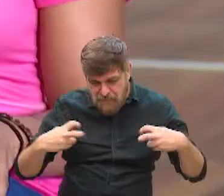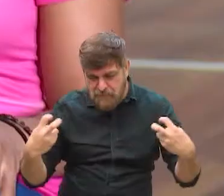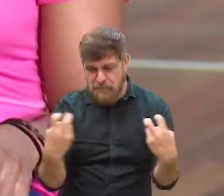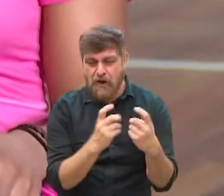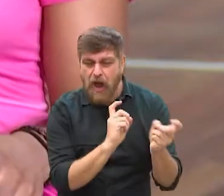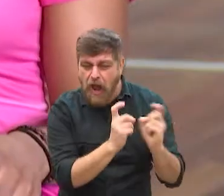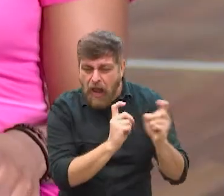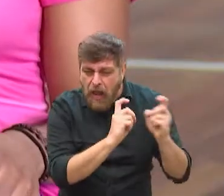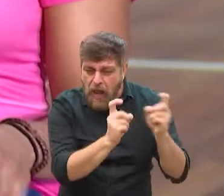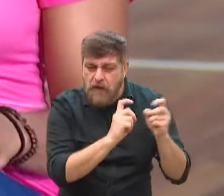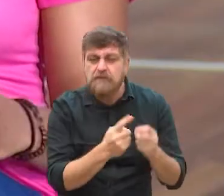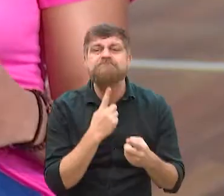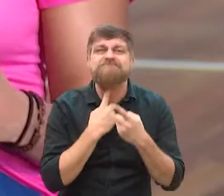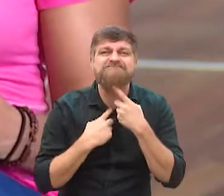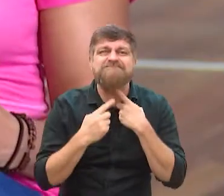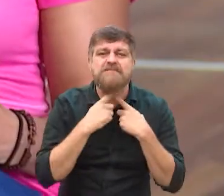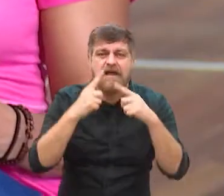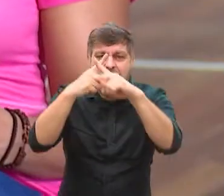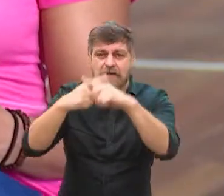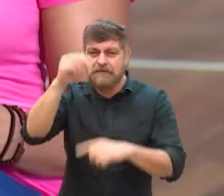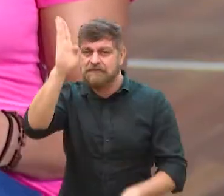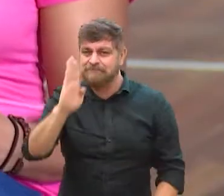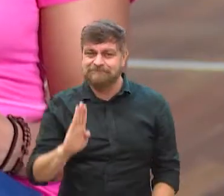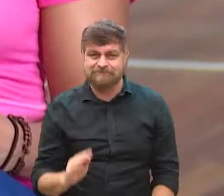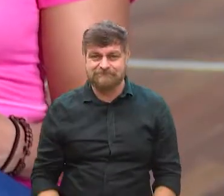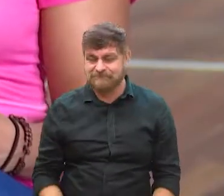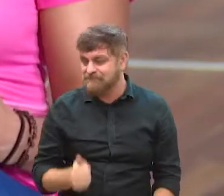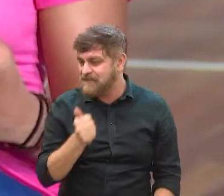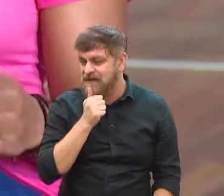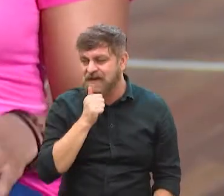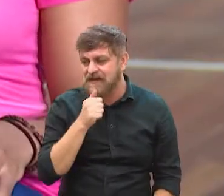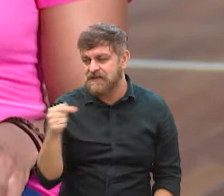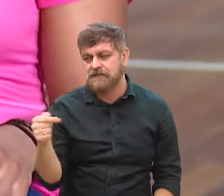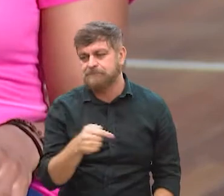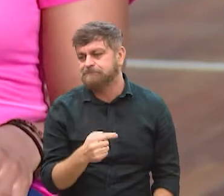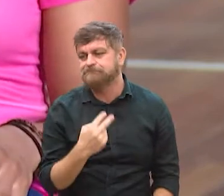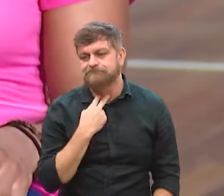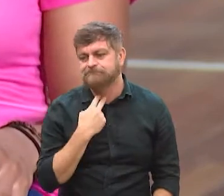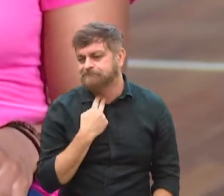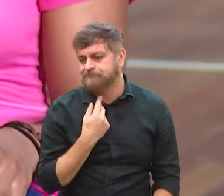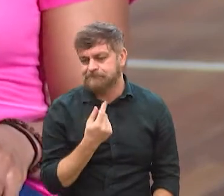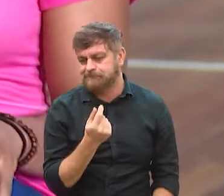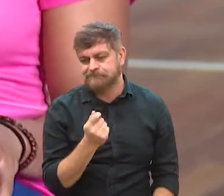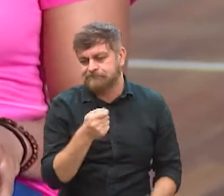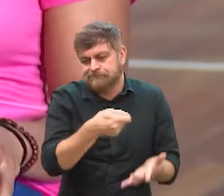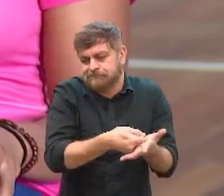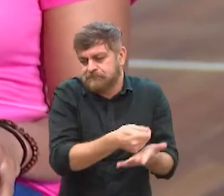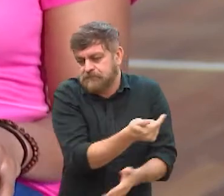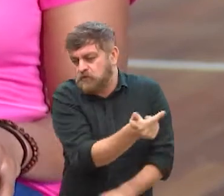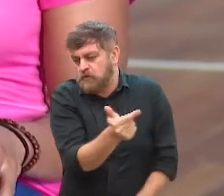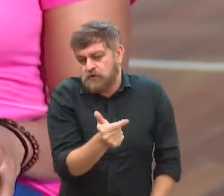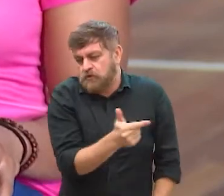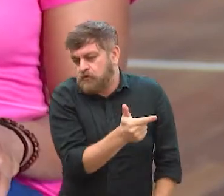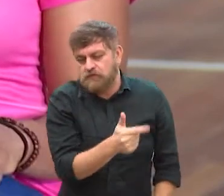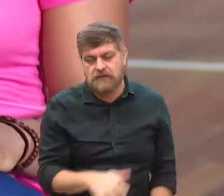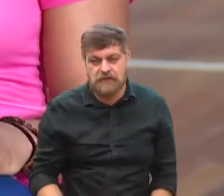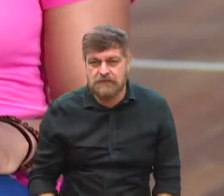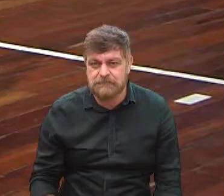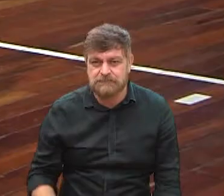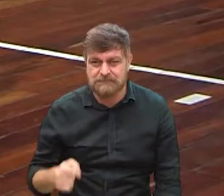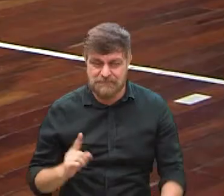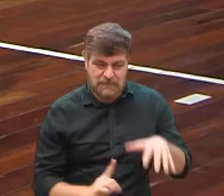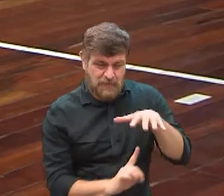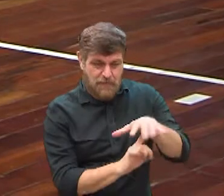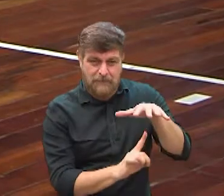Liga, mas ainda acho que não tem condições, né, financeiras de colocar o projeto na Liga Nacional. Então